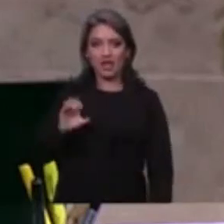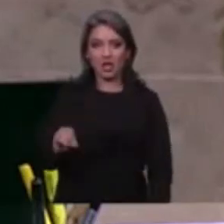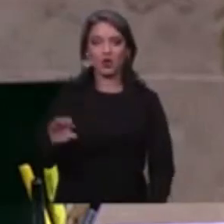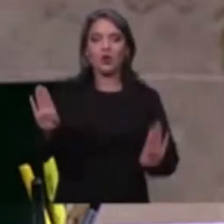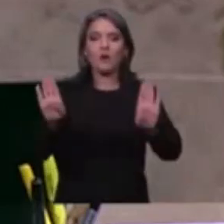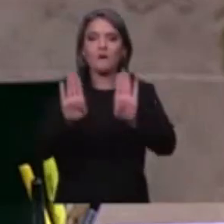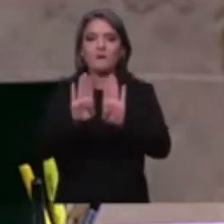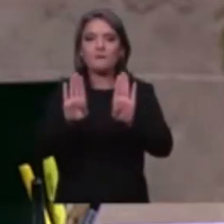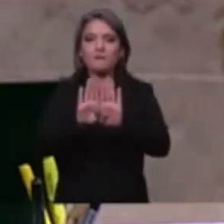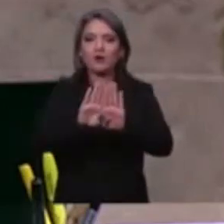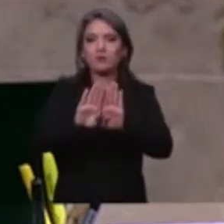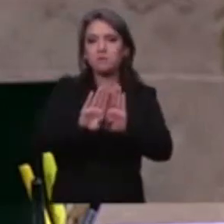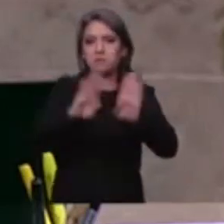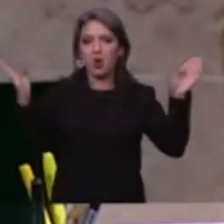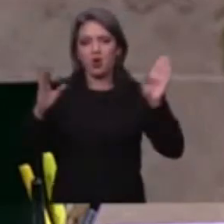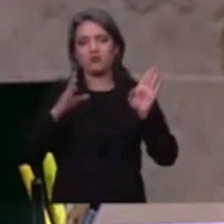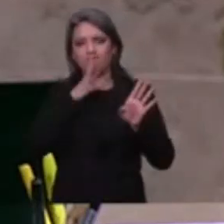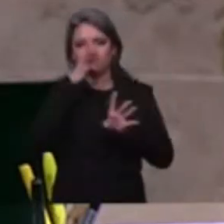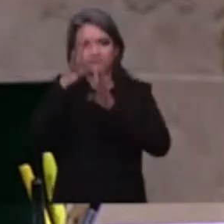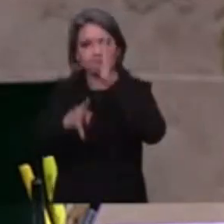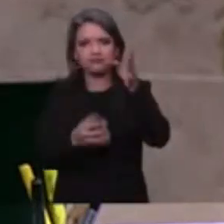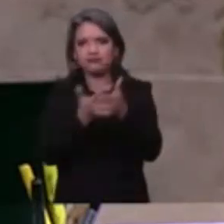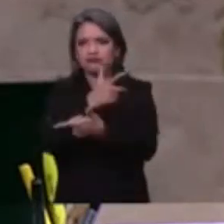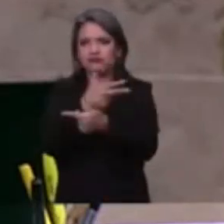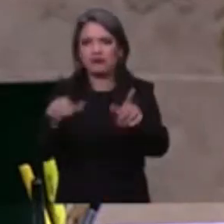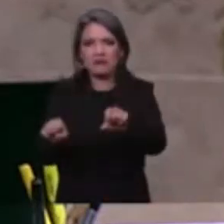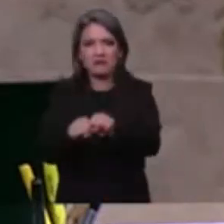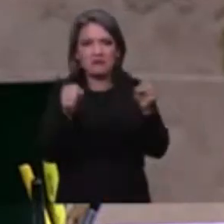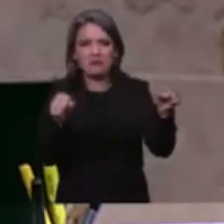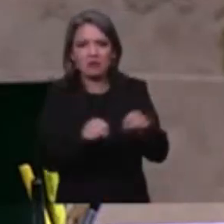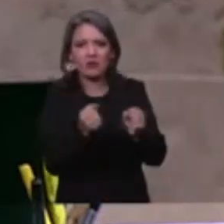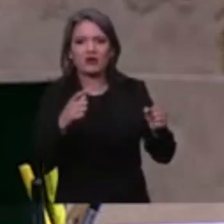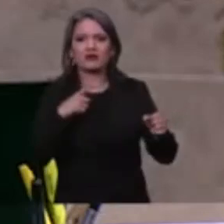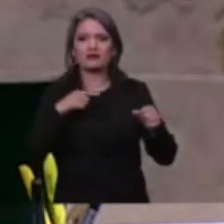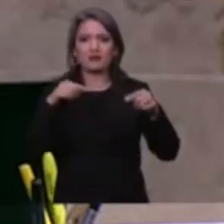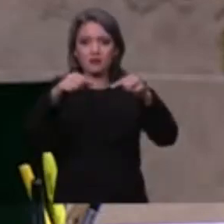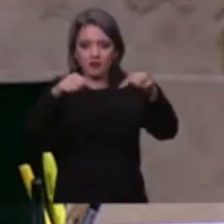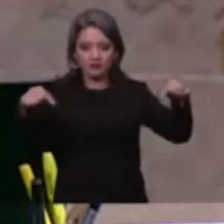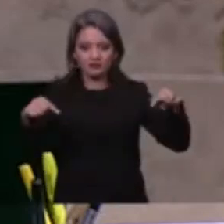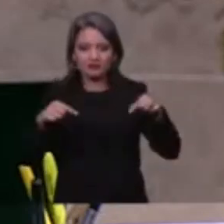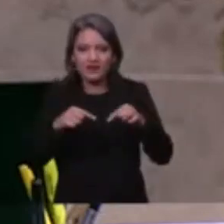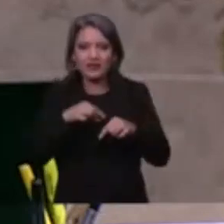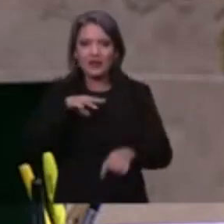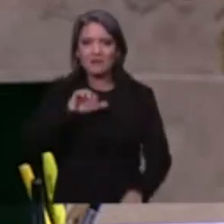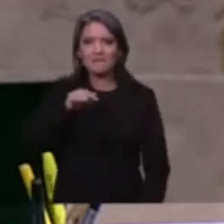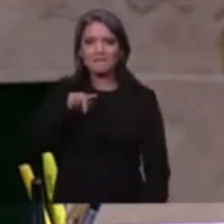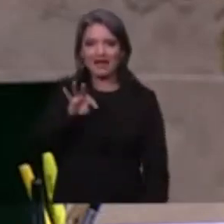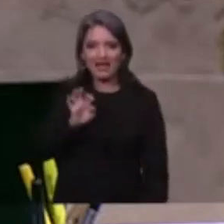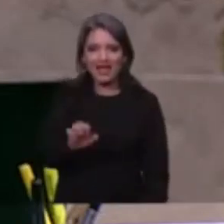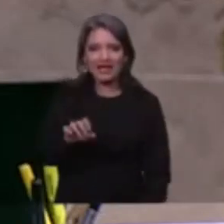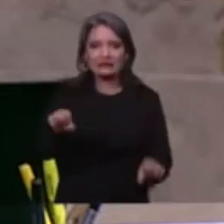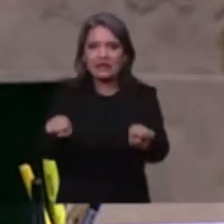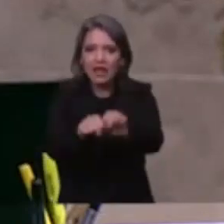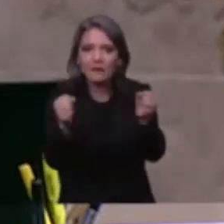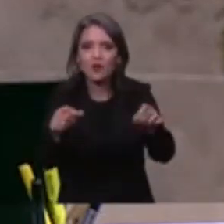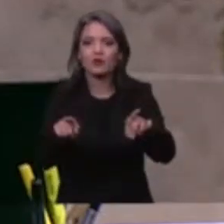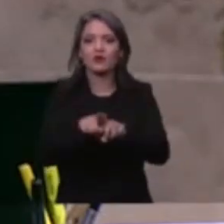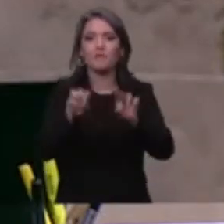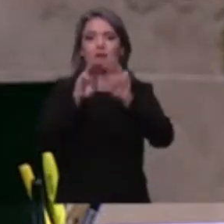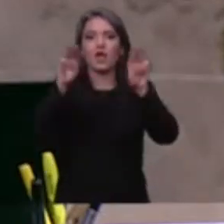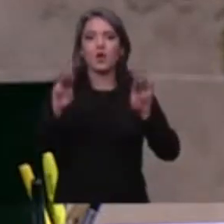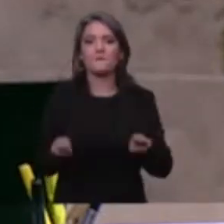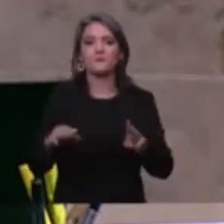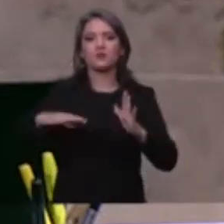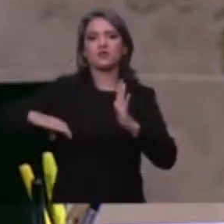portas e outras estruturas, destruição de maquetes dos prédios, severos danos ao Museu do